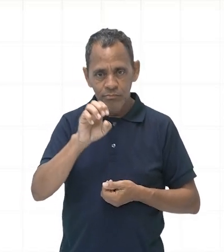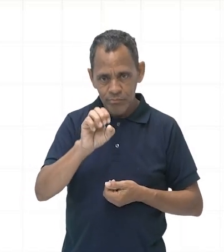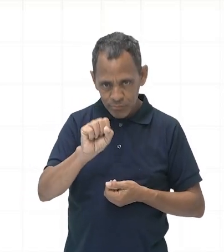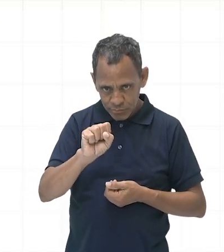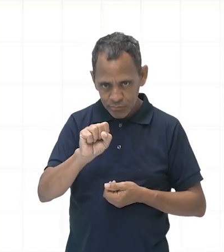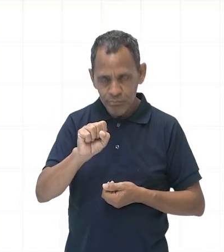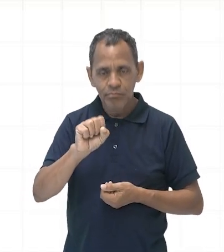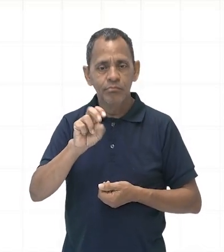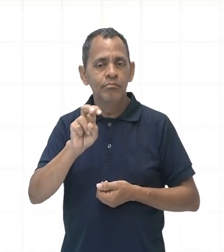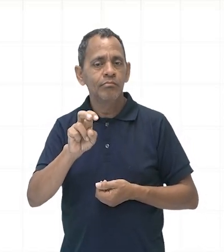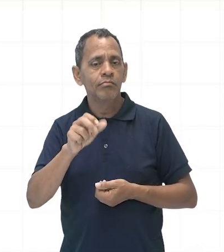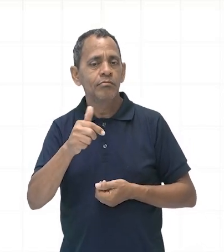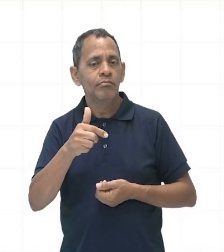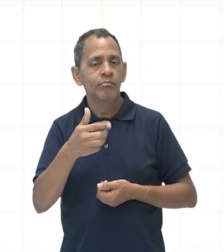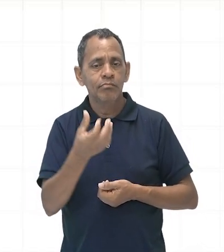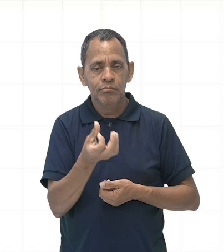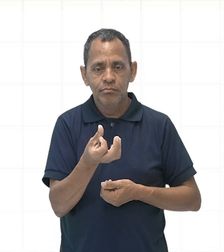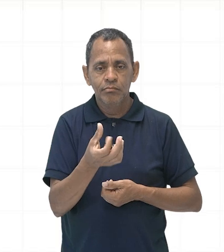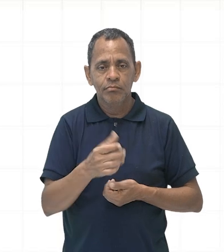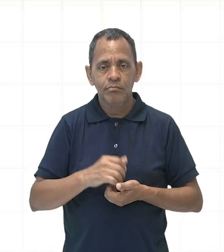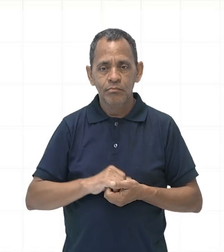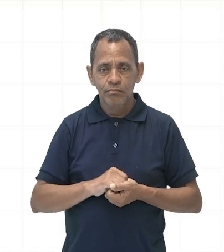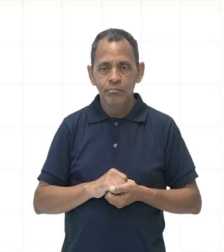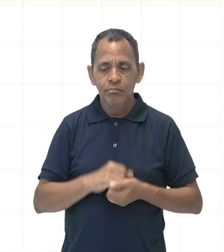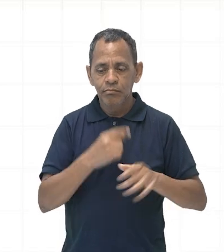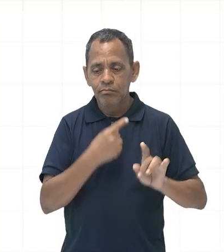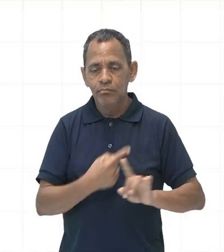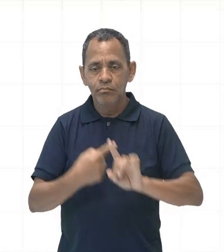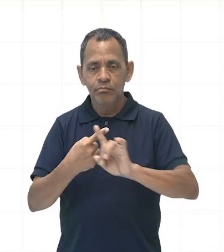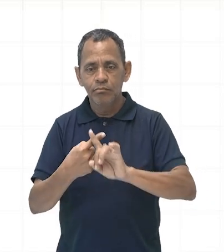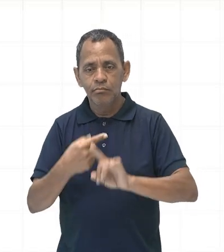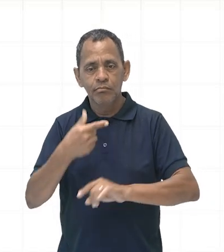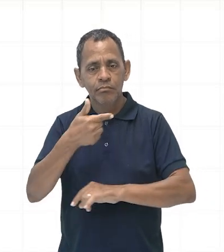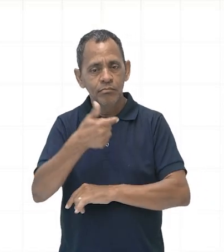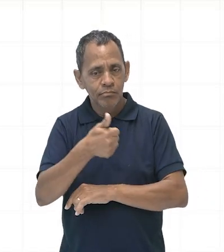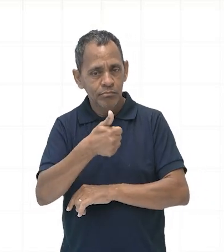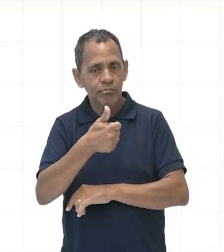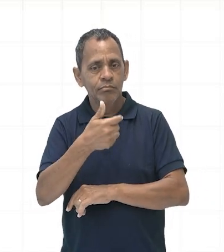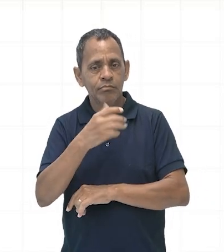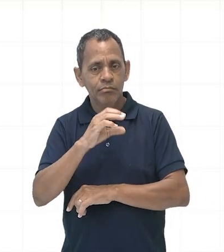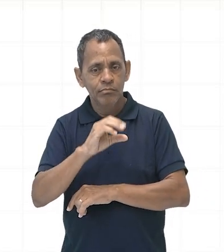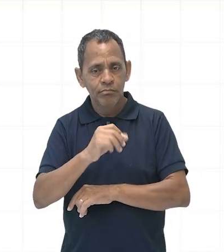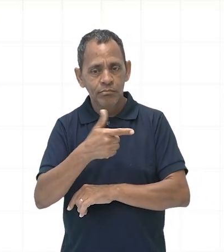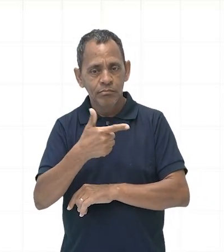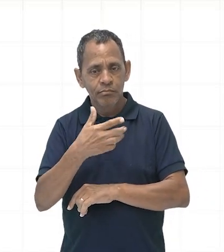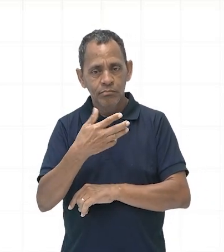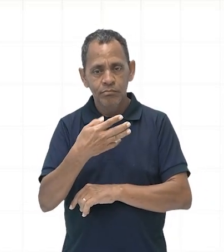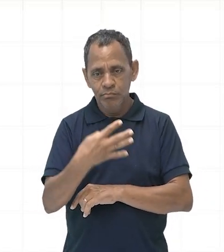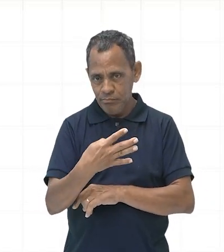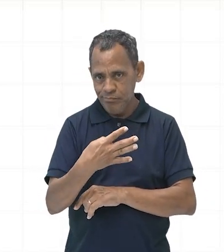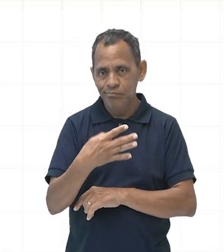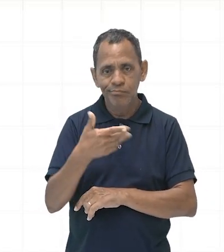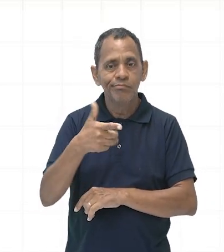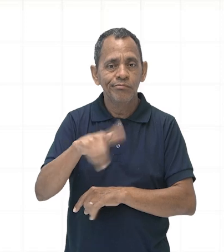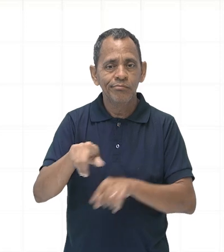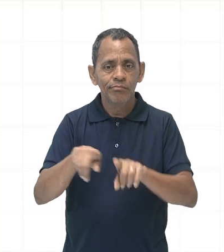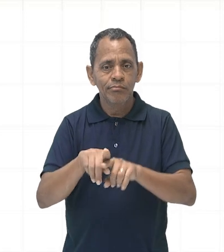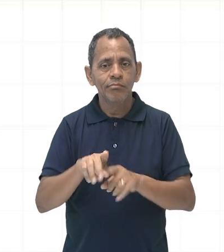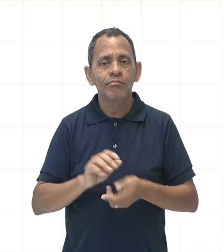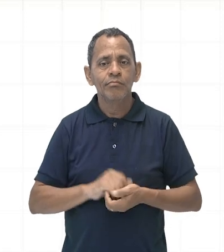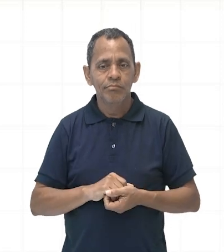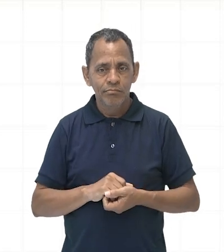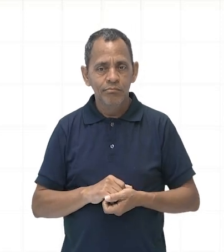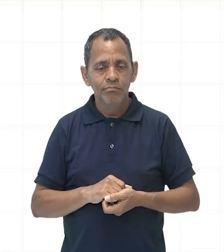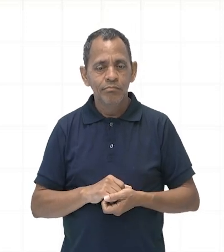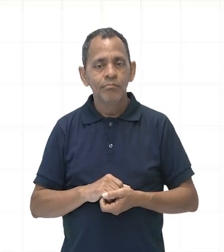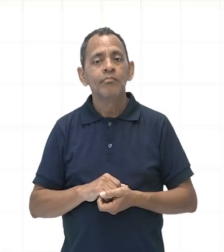1.048.576. Agora a gente tem que multiplicar esse resultado por 1024 de novo. Então, a gente vai fazer na calculadora,